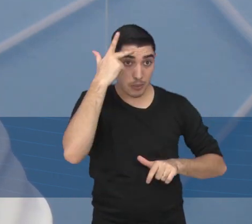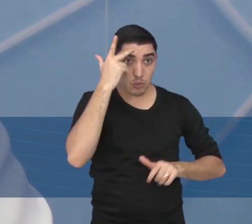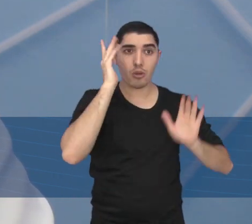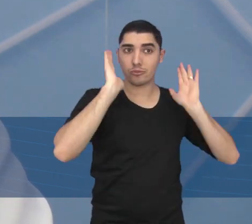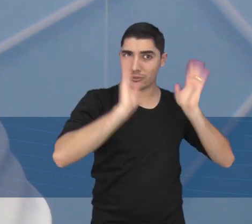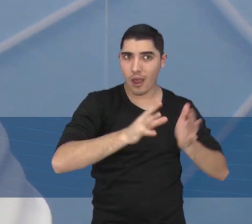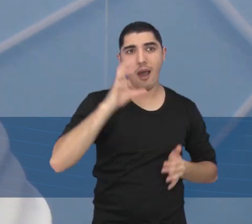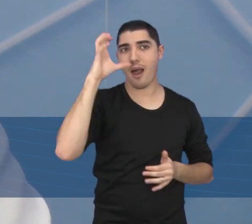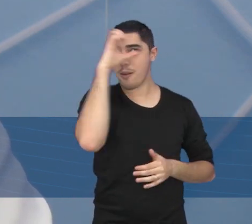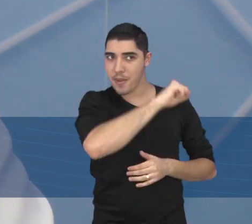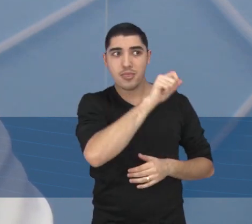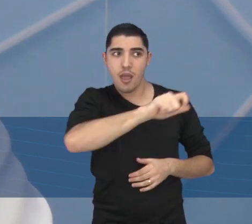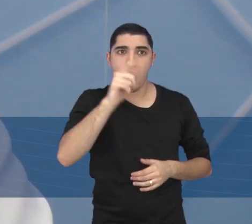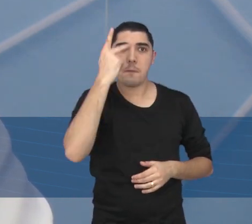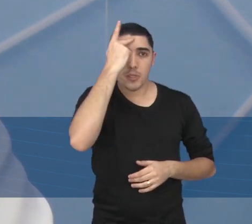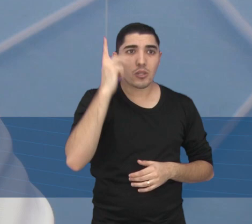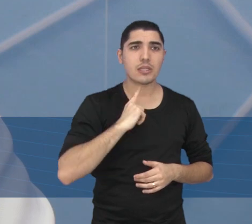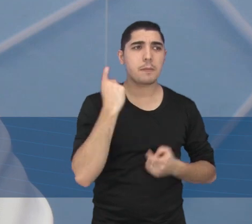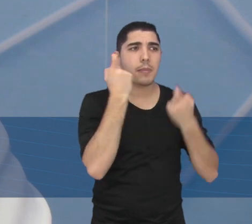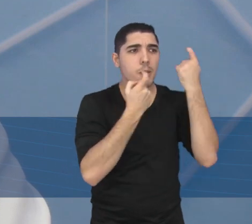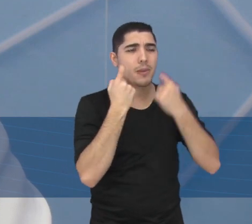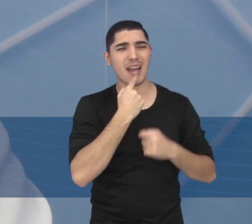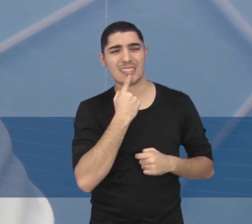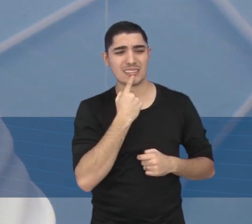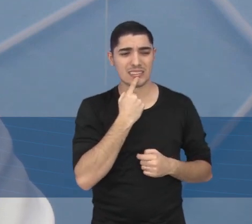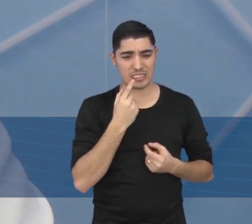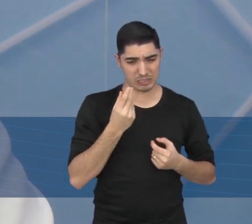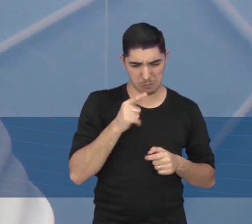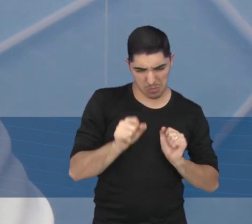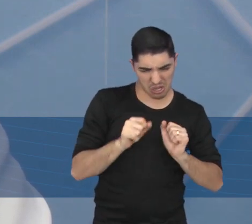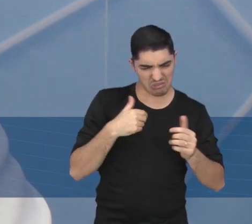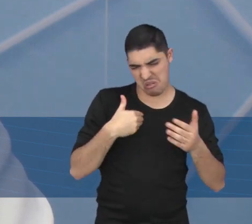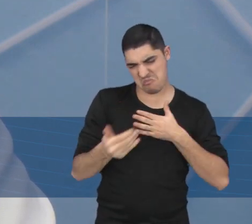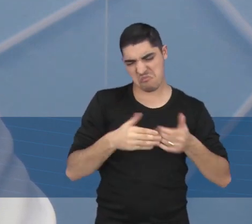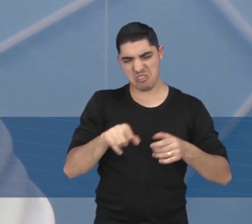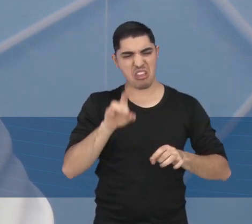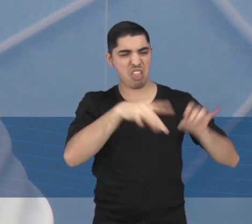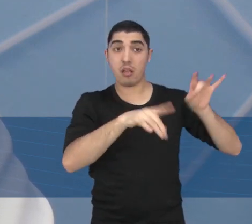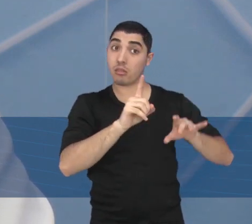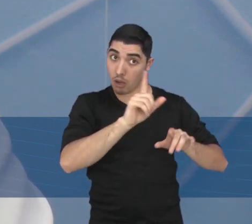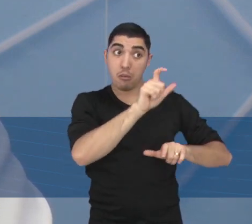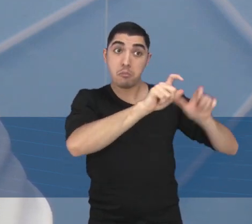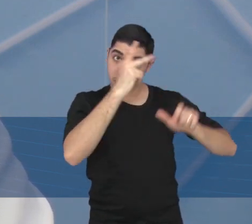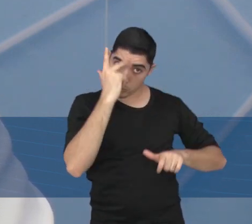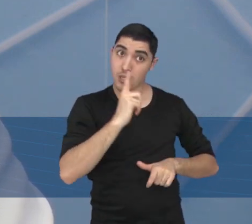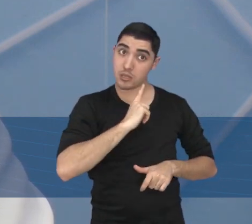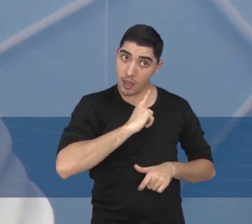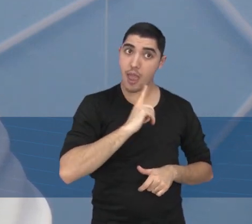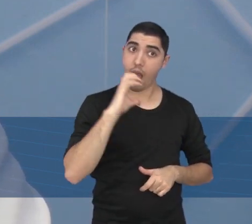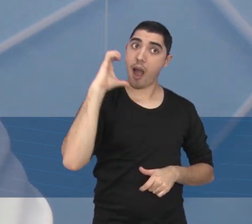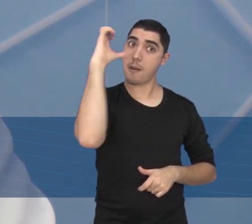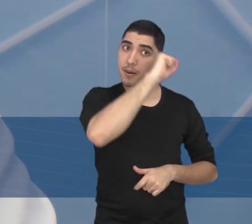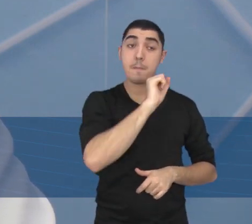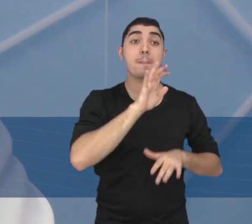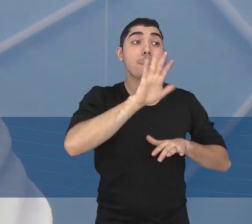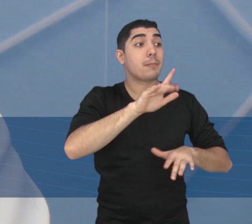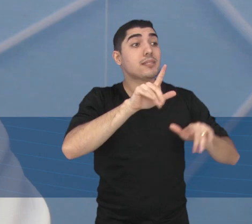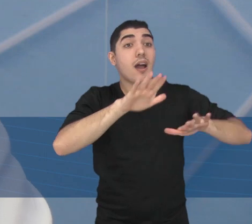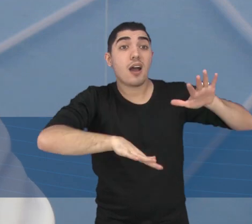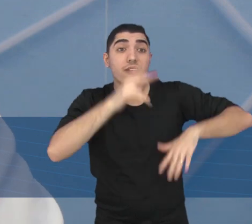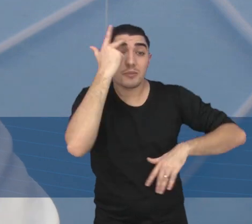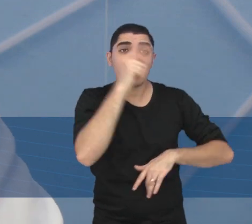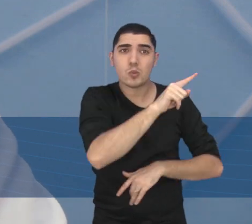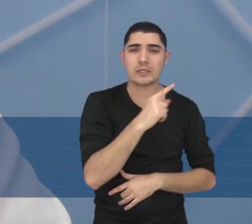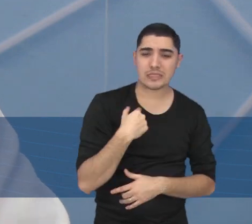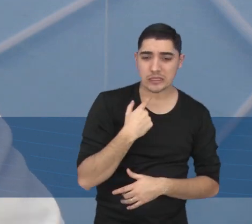noção, elas têm essa preocupação de não descartar o eletrônico de qualquer forma. Só que muitas vezes isso não gera uma ação porque ela não sabe o que